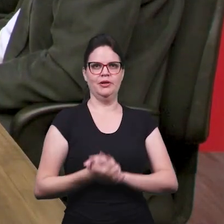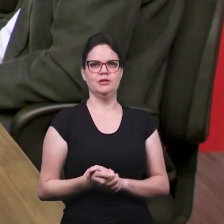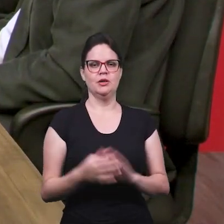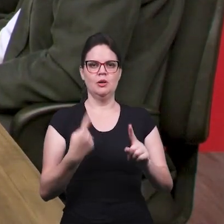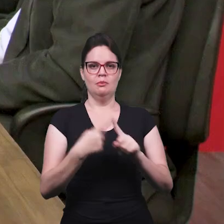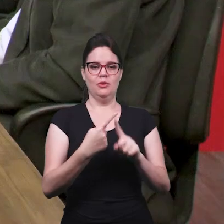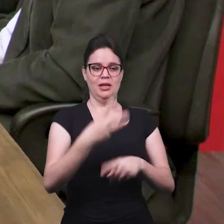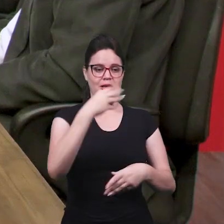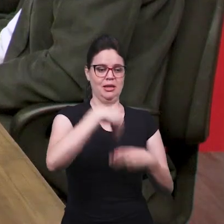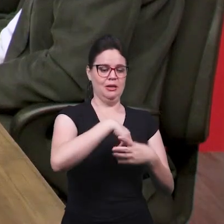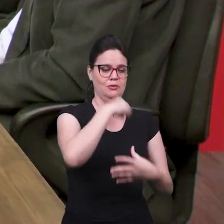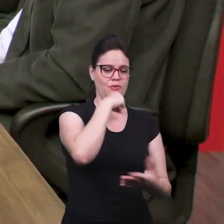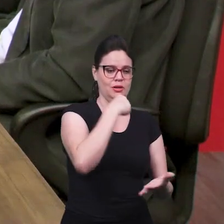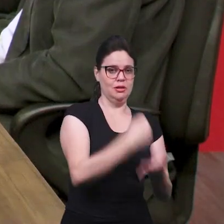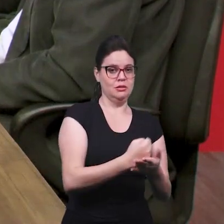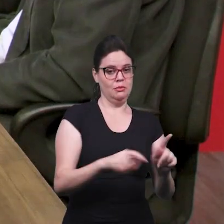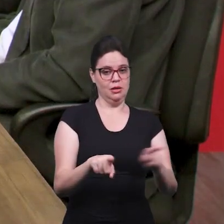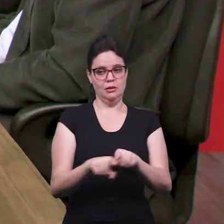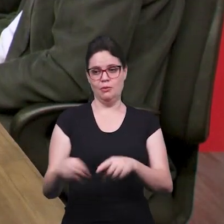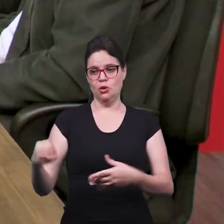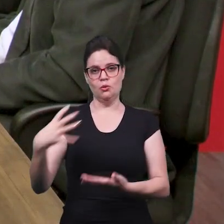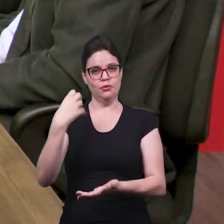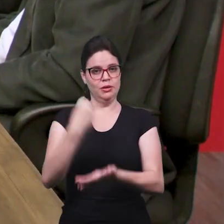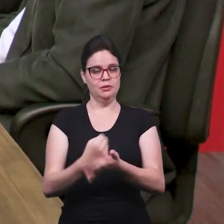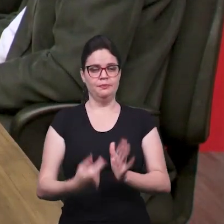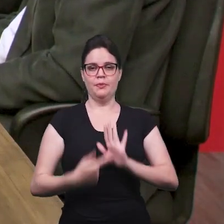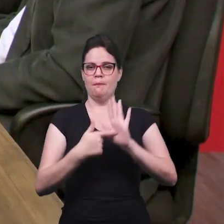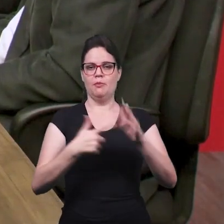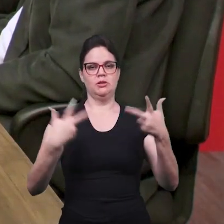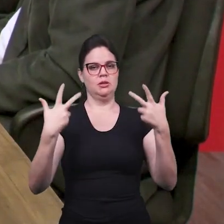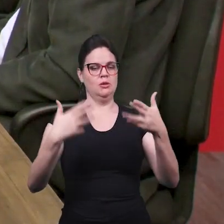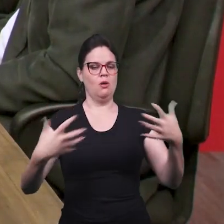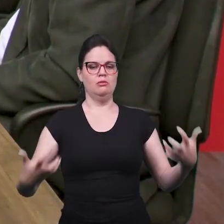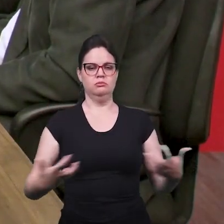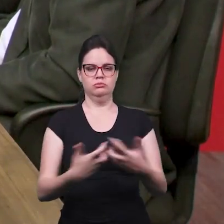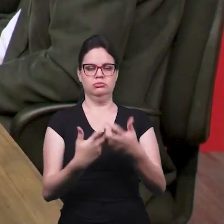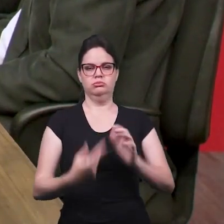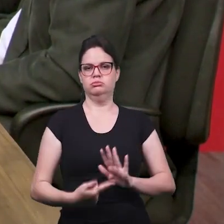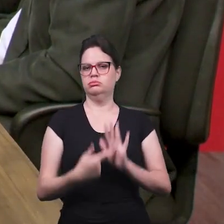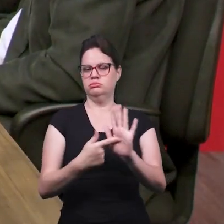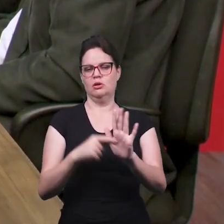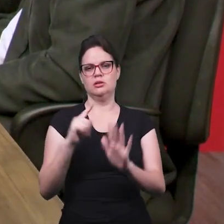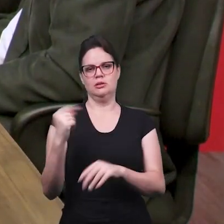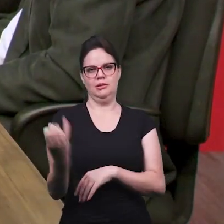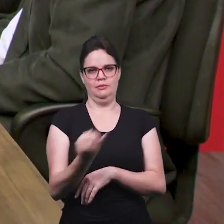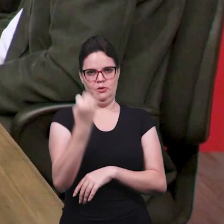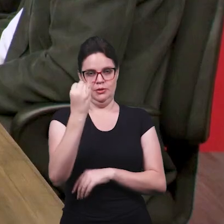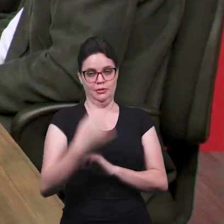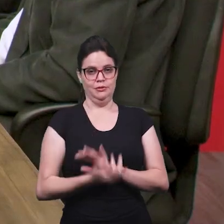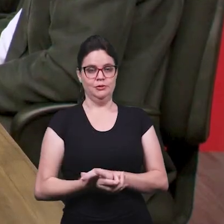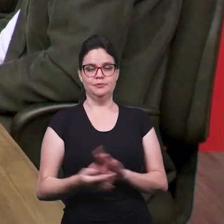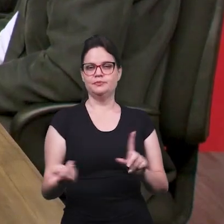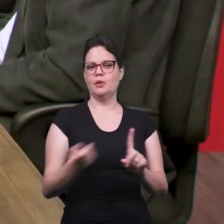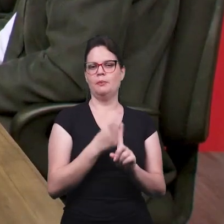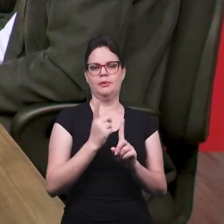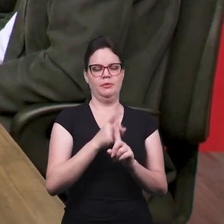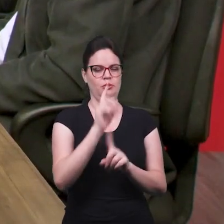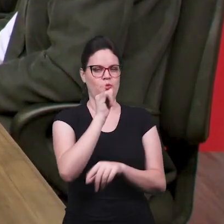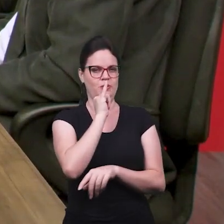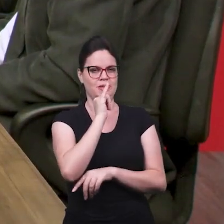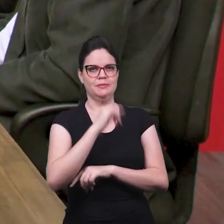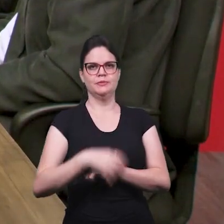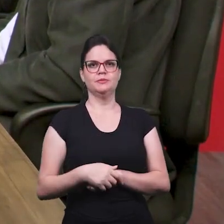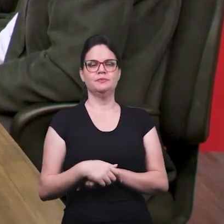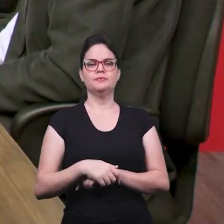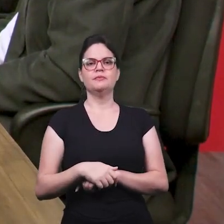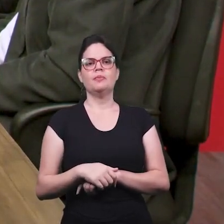Velho Testamento, mas que sinalizam coisas muito importantes para nós. O primeiro deles aqui, por exemplo,